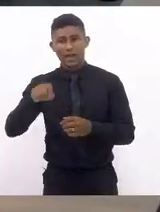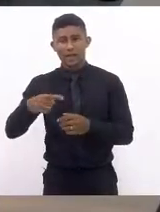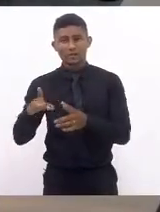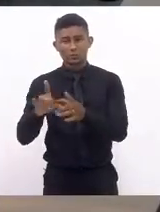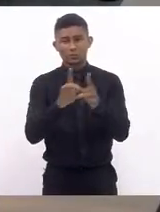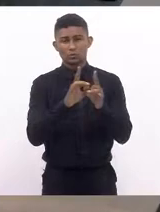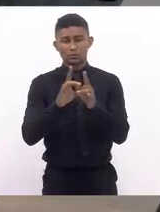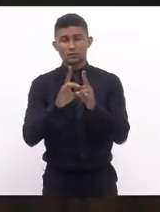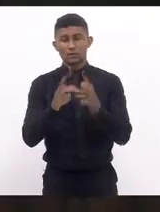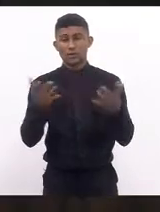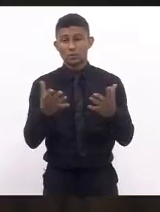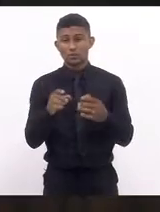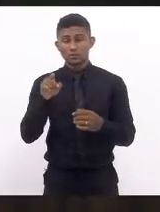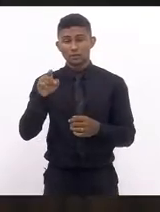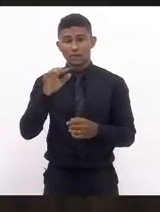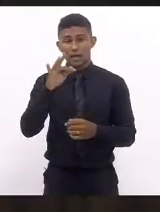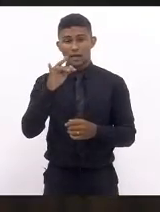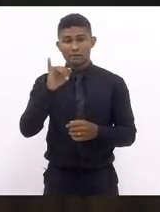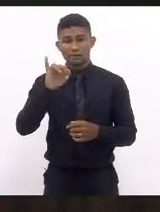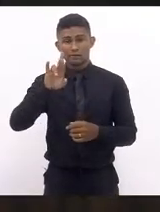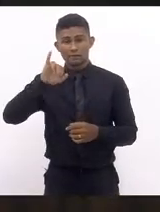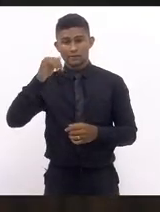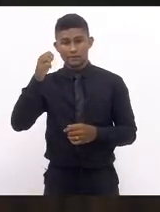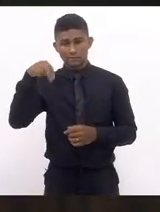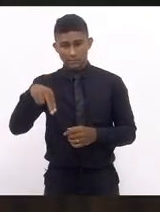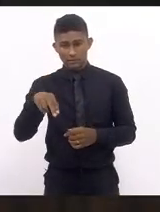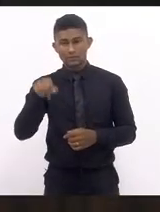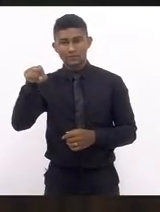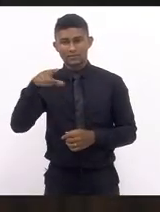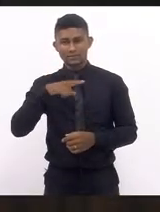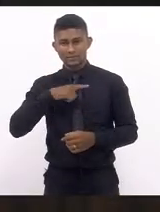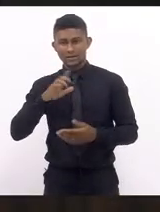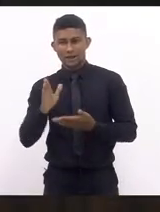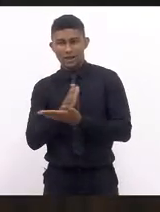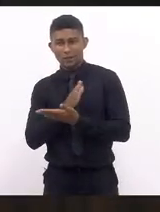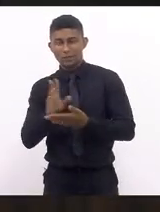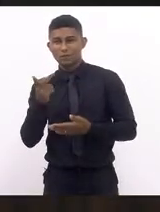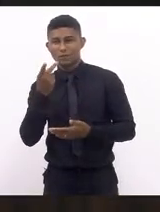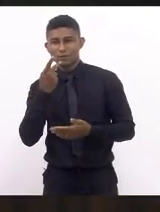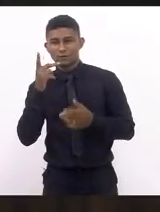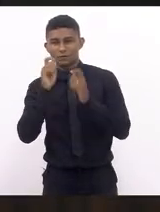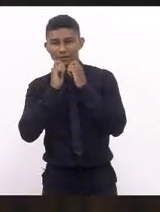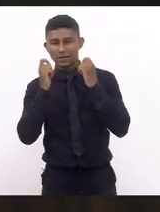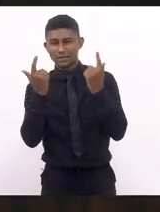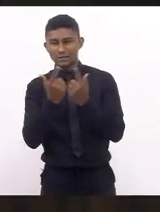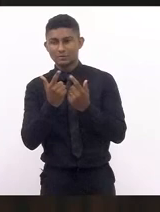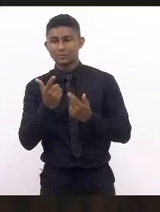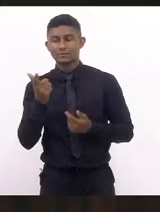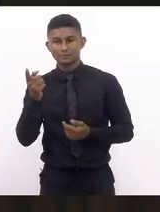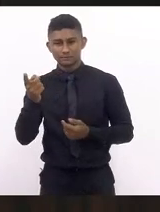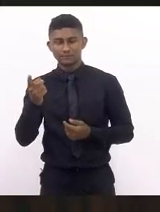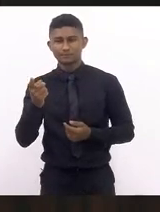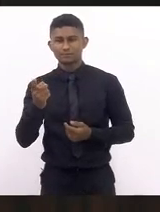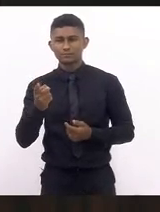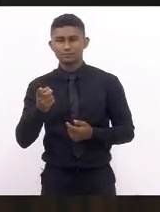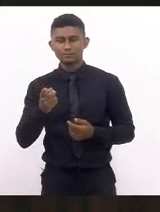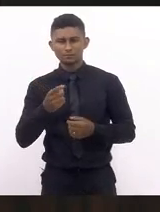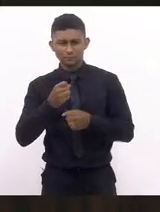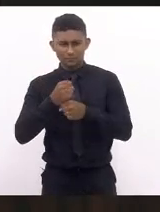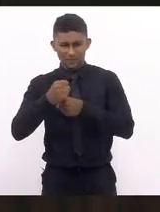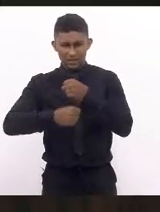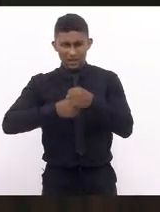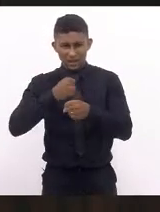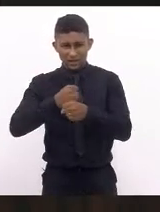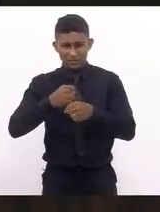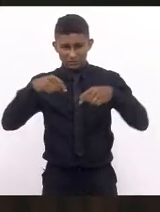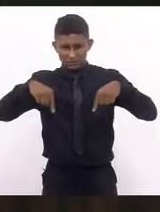na firjan colocava latinha alguns parlamentares em que Assembleia e esse ano foi muito difícil porque